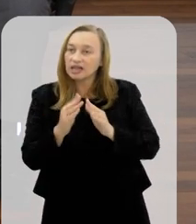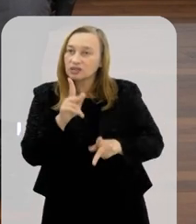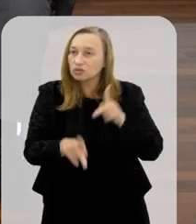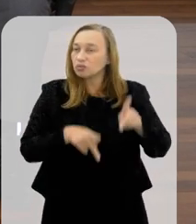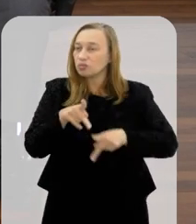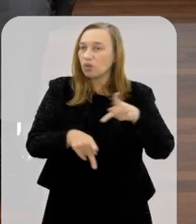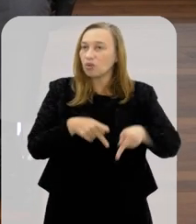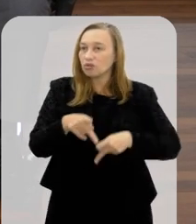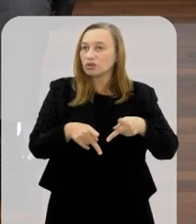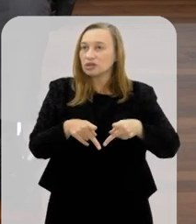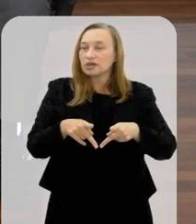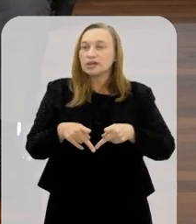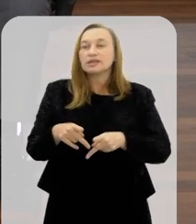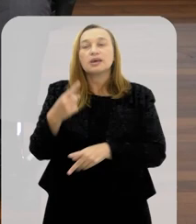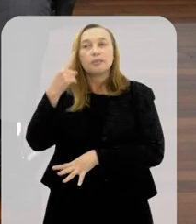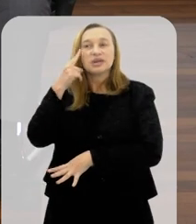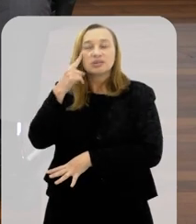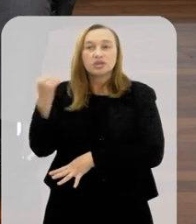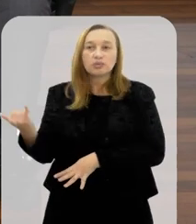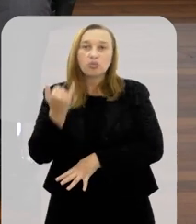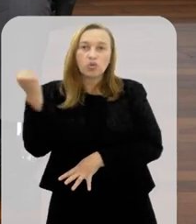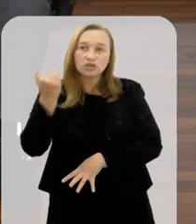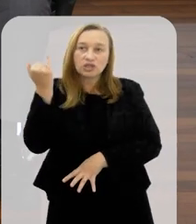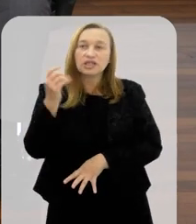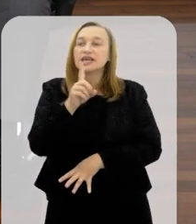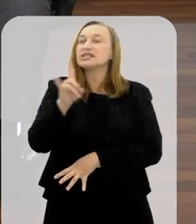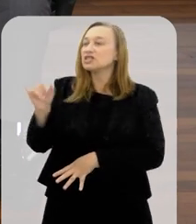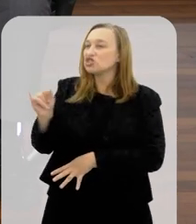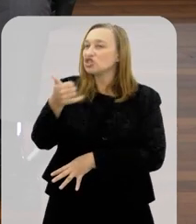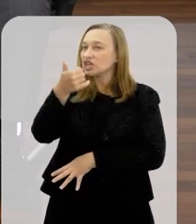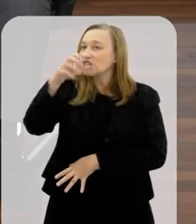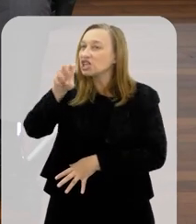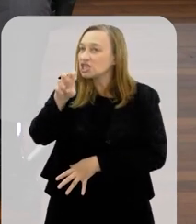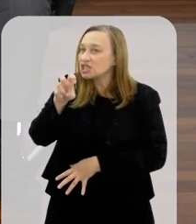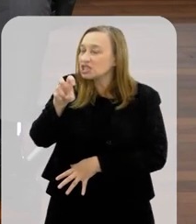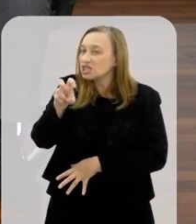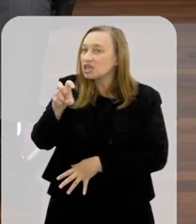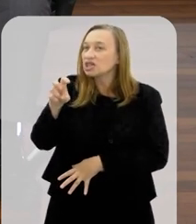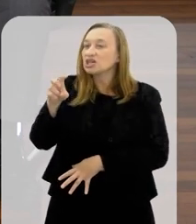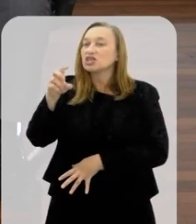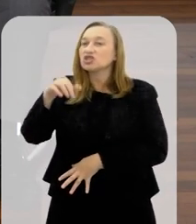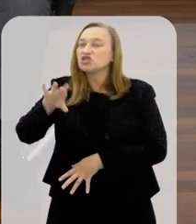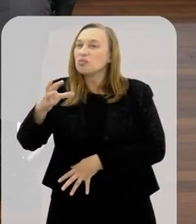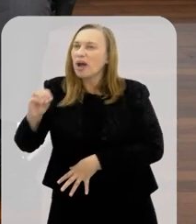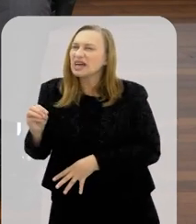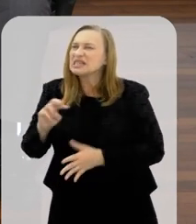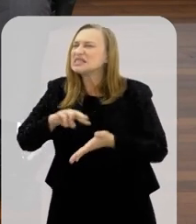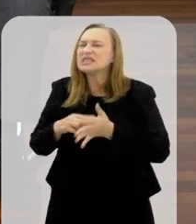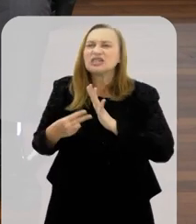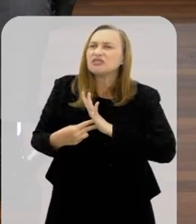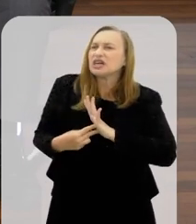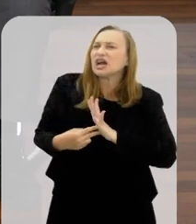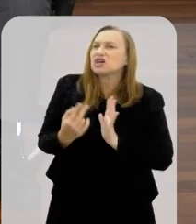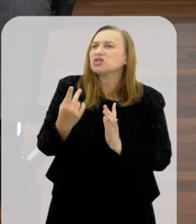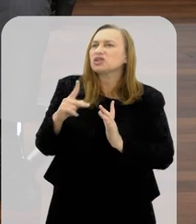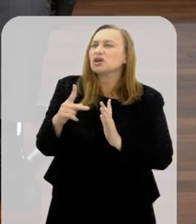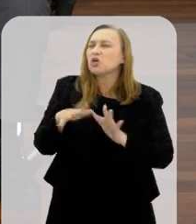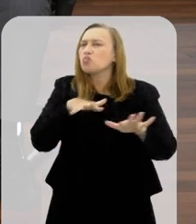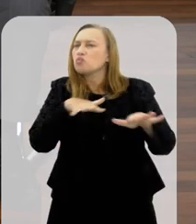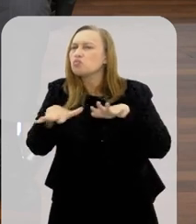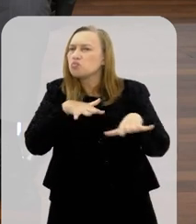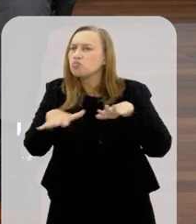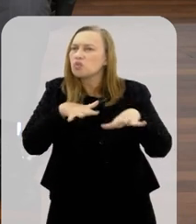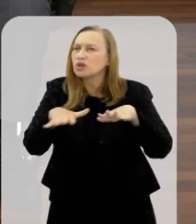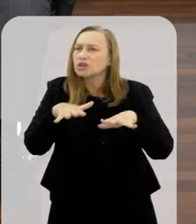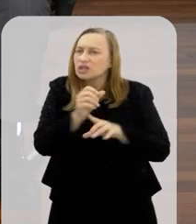da Cidadania trazendo essa reflexão importante essa data dia 15 15 de Março significado dela Como uma